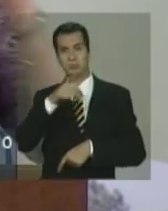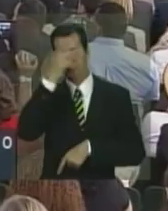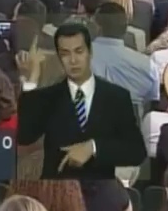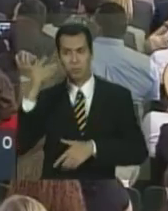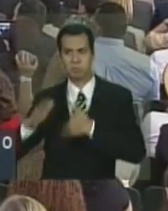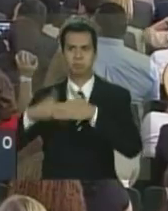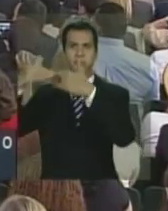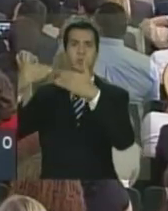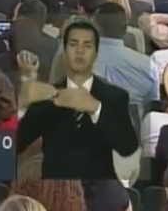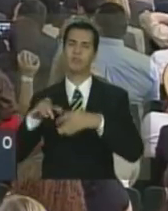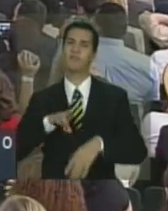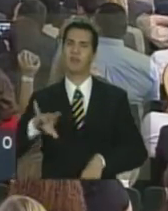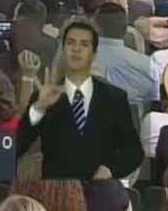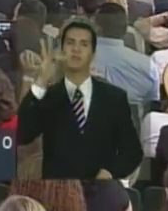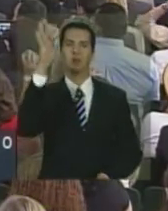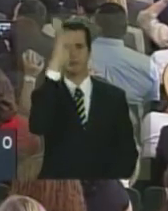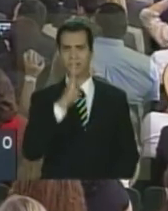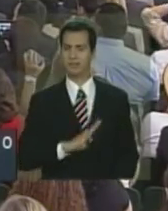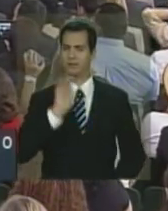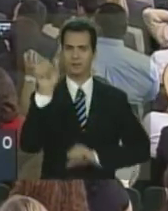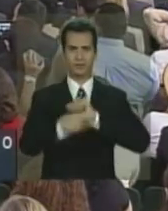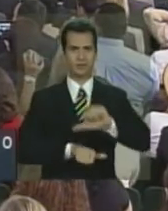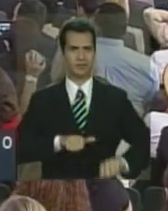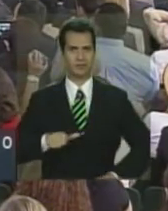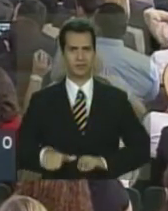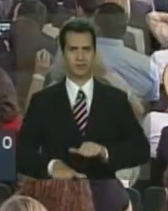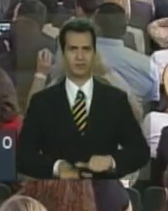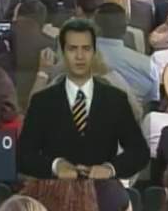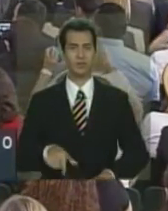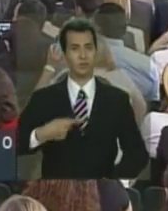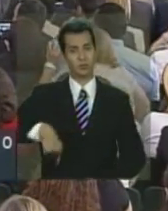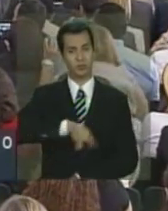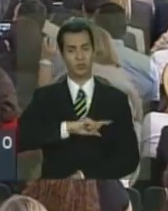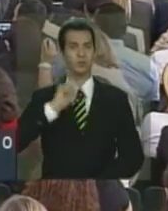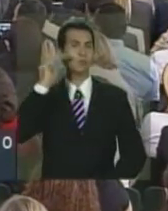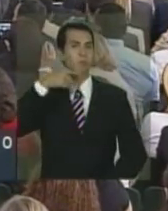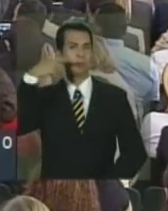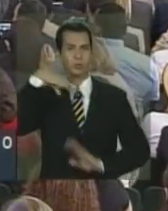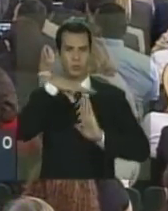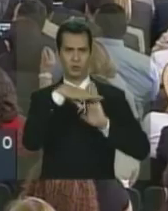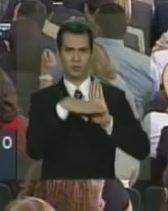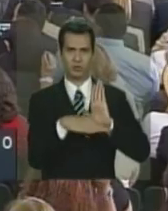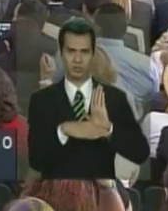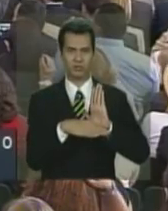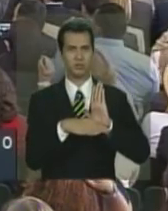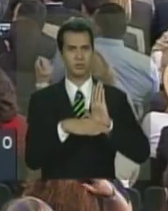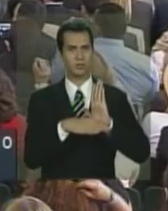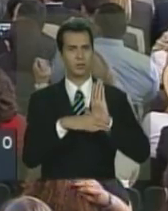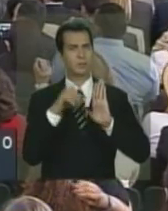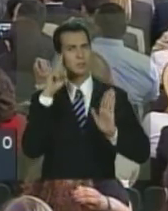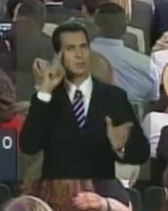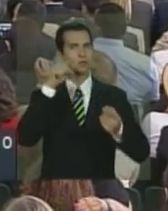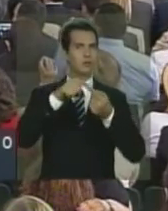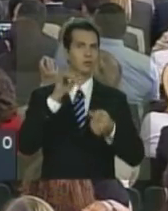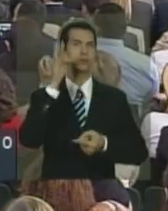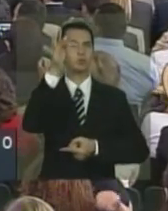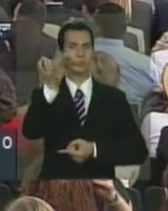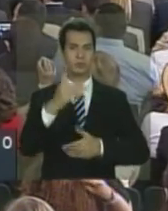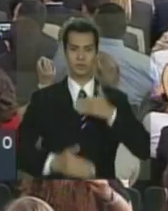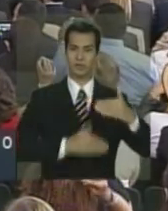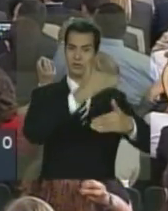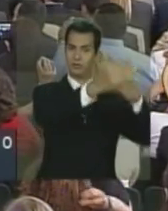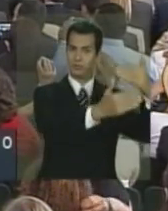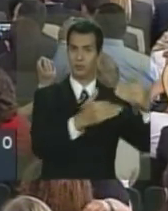a feição do Brasil. Dentro da nossa política de desenvolvimento com inclusão